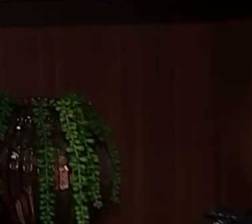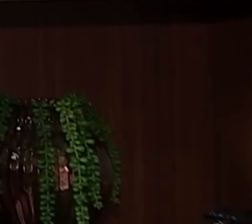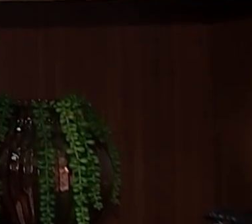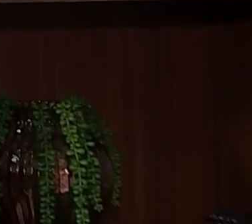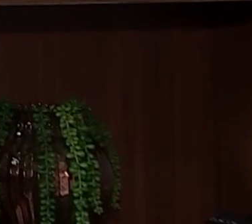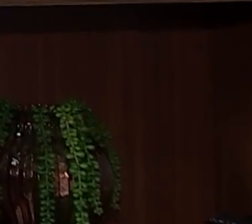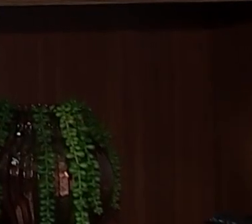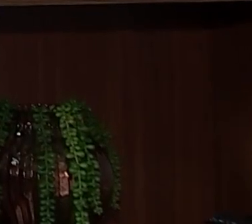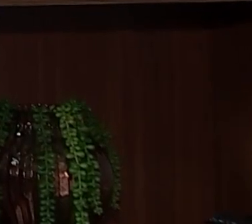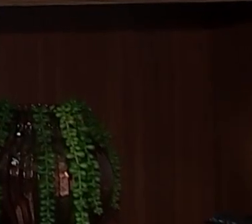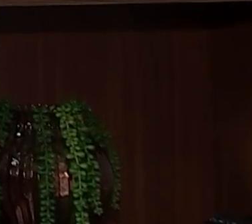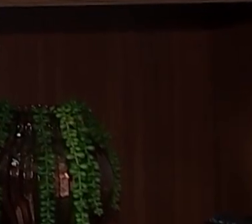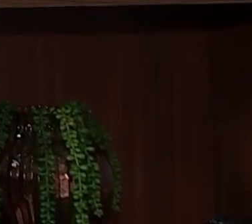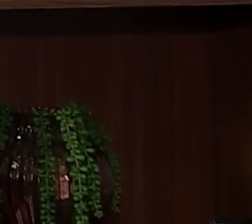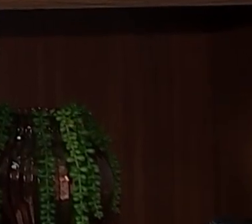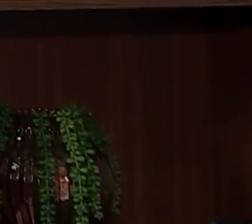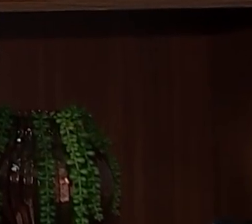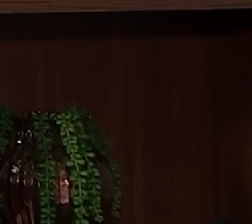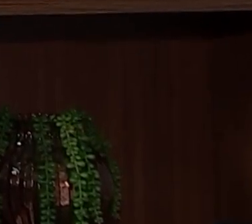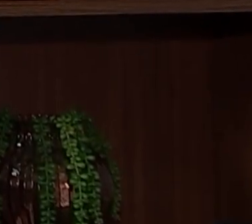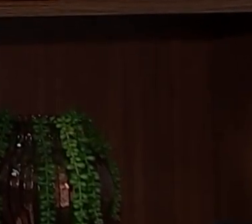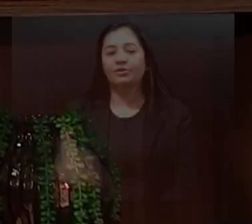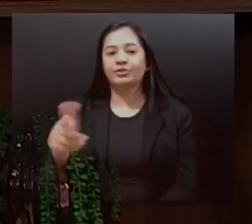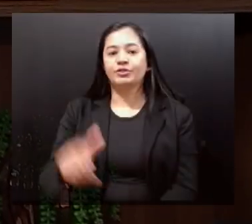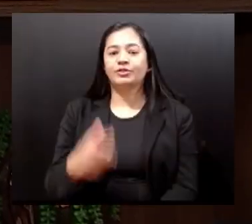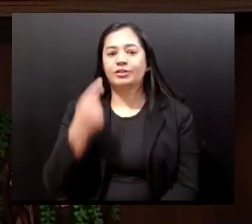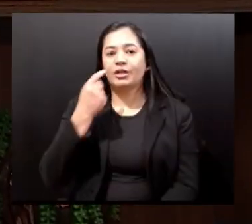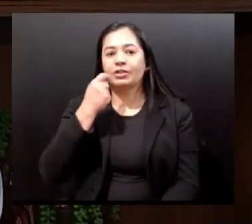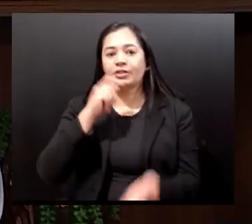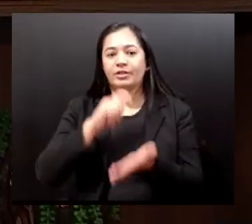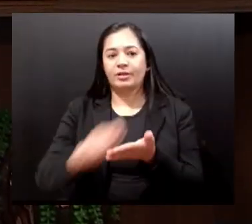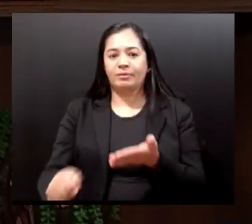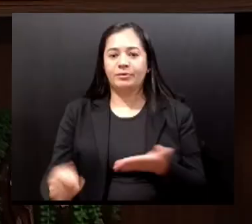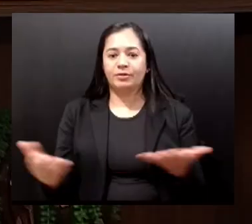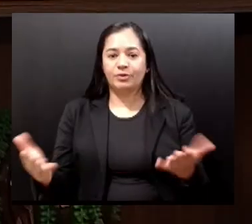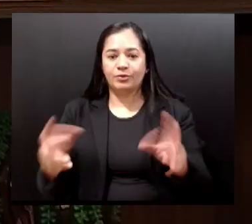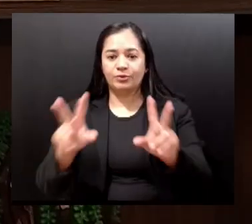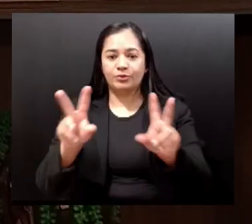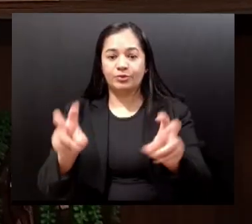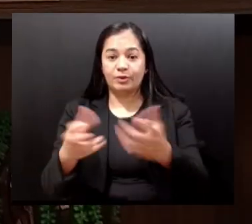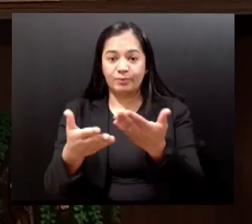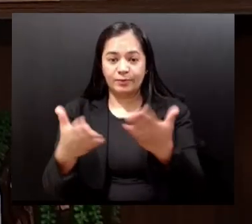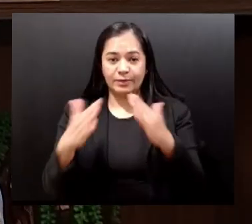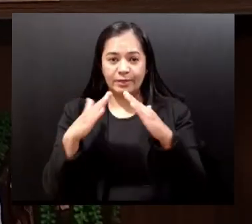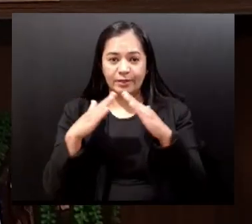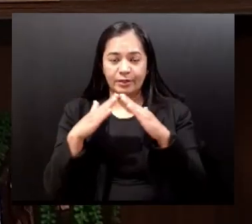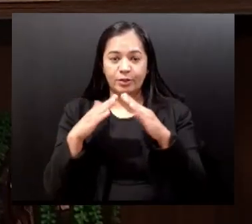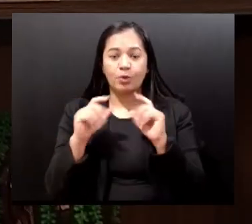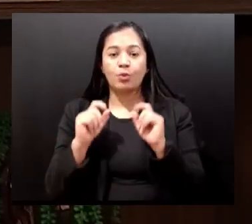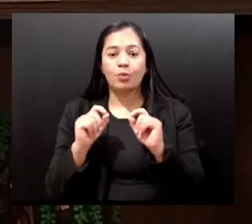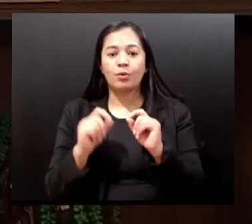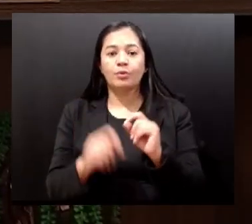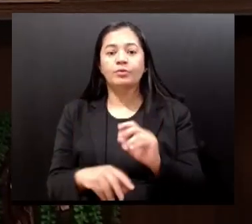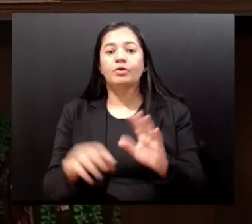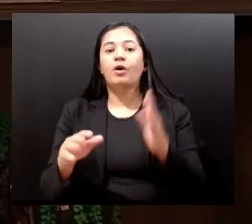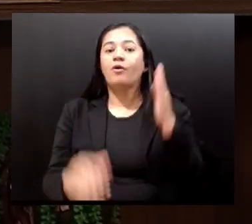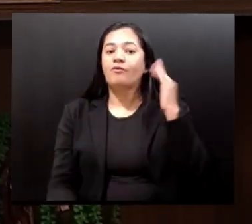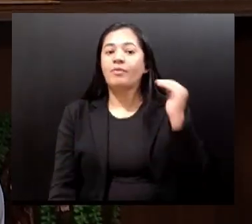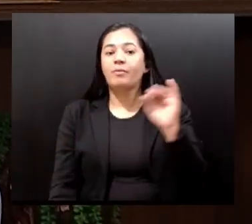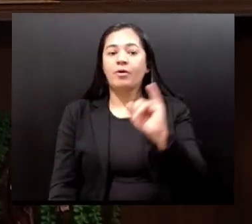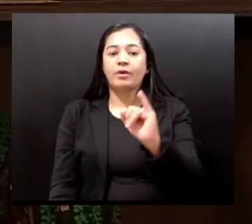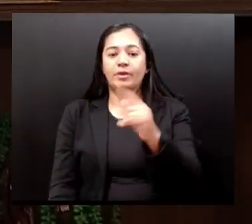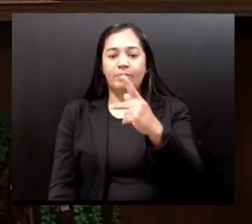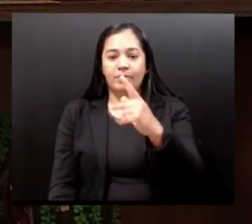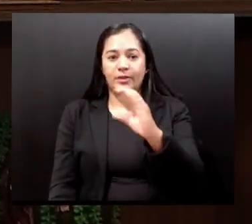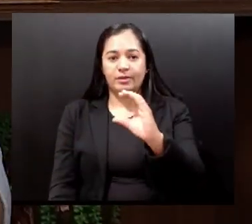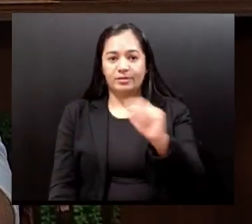Tá no ar mais um Na Ponta do Lápis e hoje o nosso tema para você que está em casa é sobre o famoso IPCA, o Índice Nacional